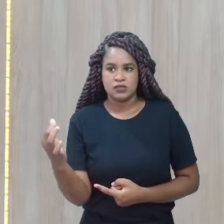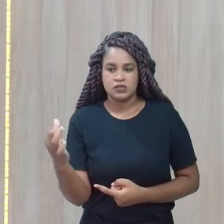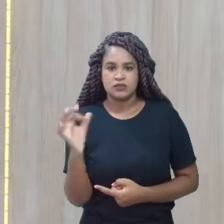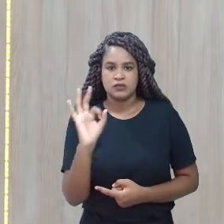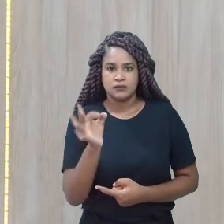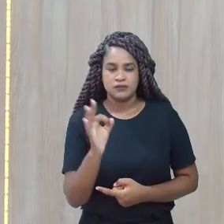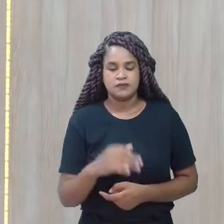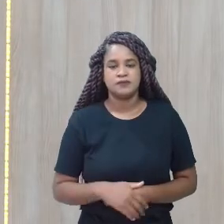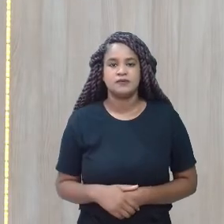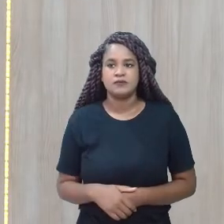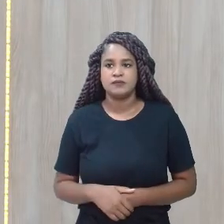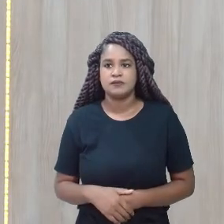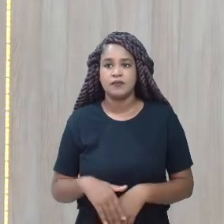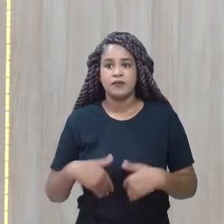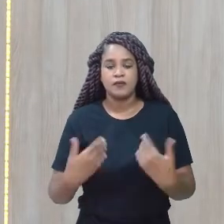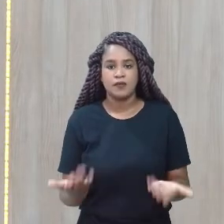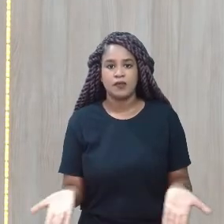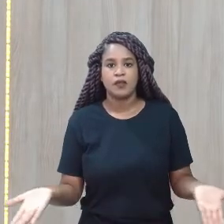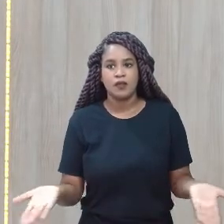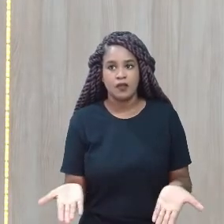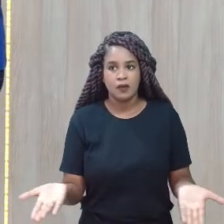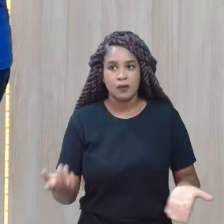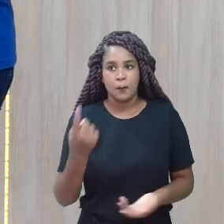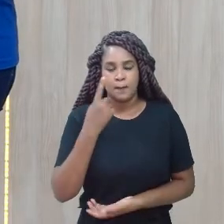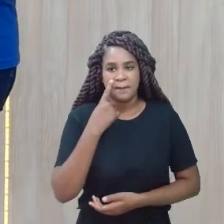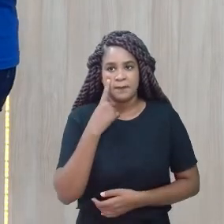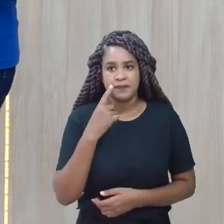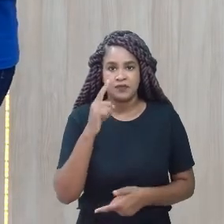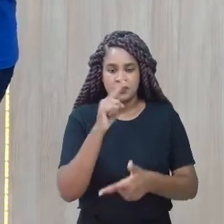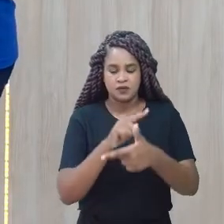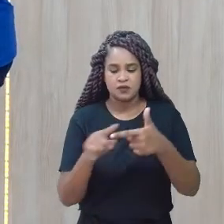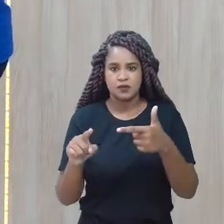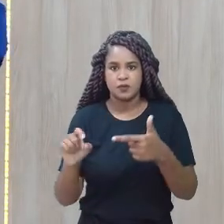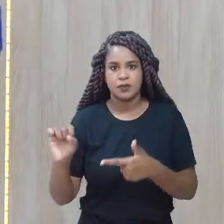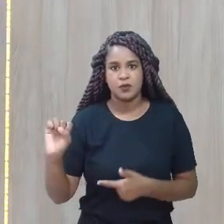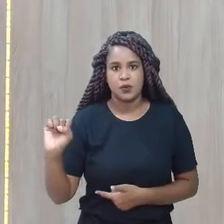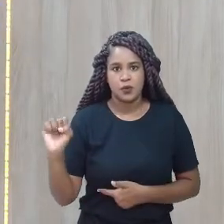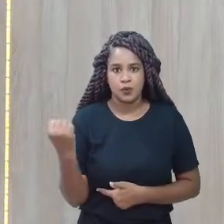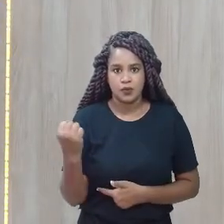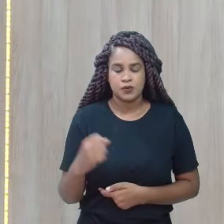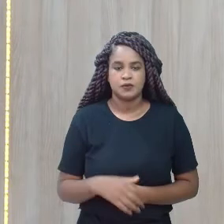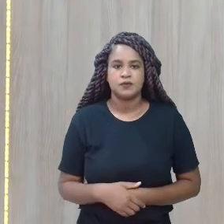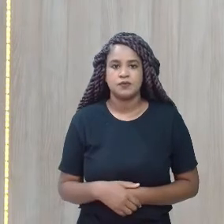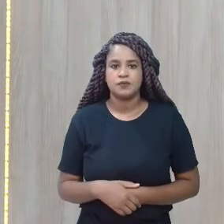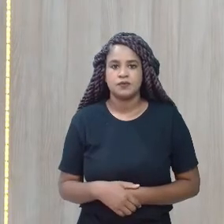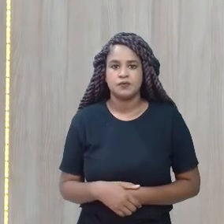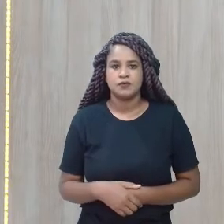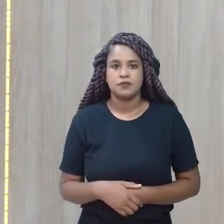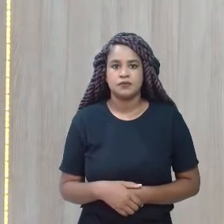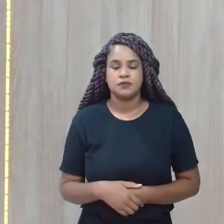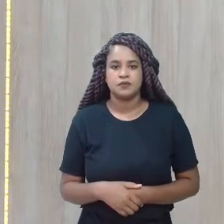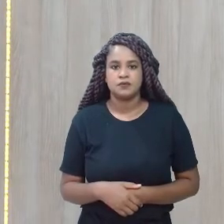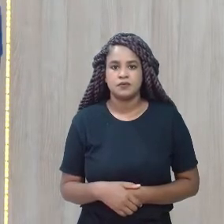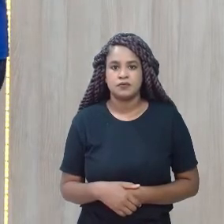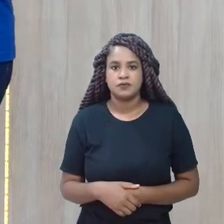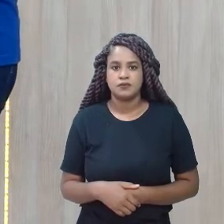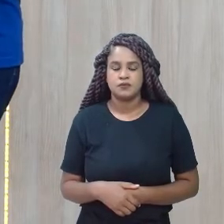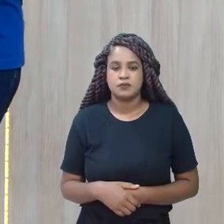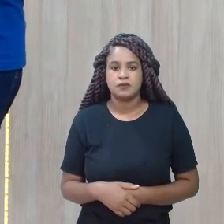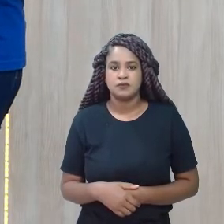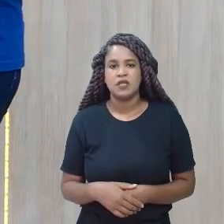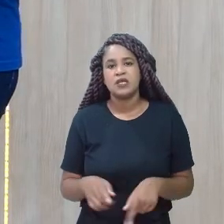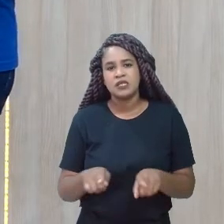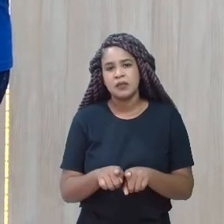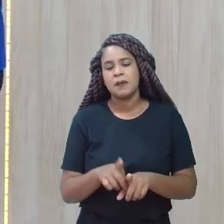tá bom? Para o próximo, é dividindo por 8 agora. Então, vamos observar qual que é a característica. A ideia é parecida com